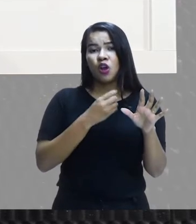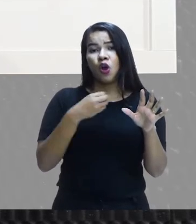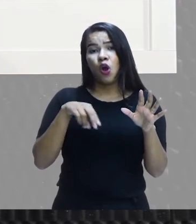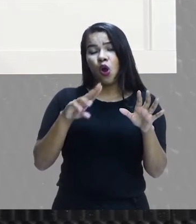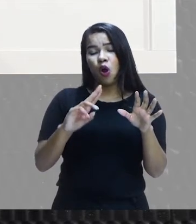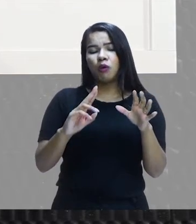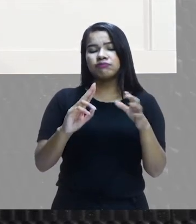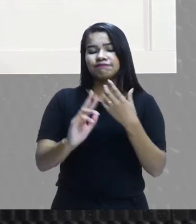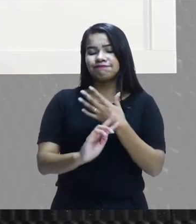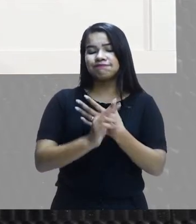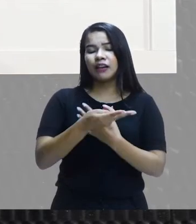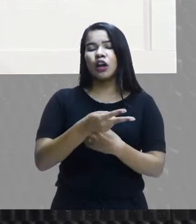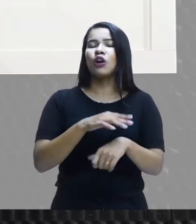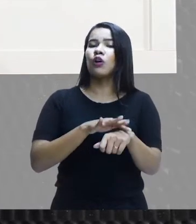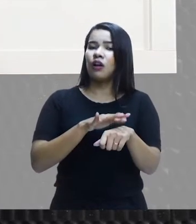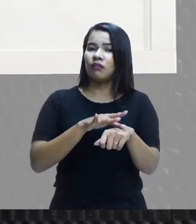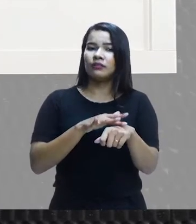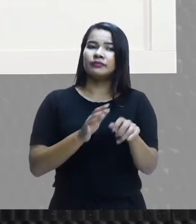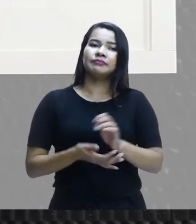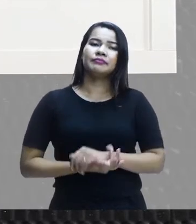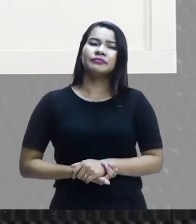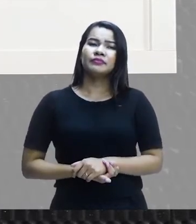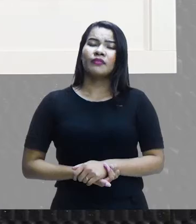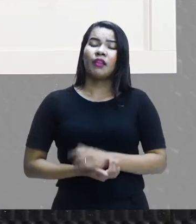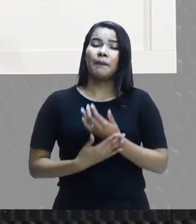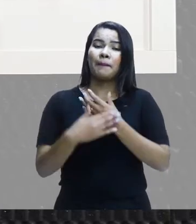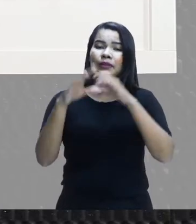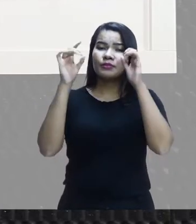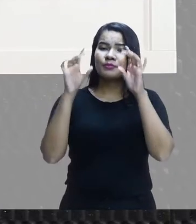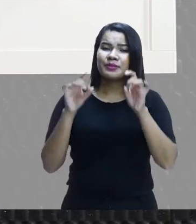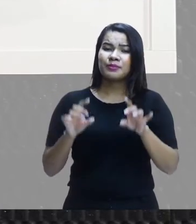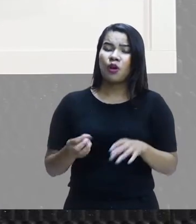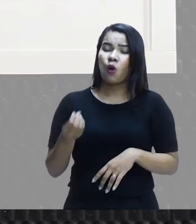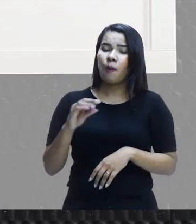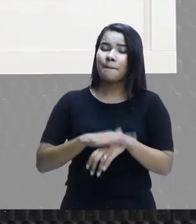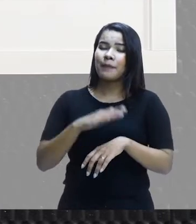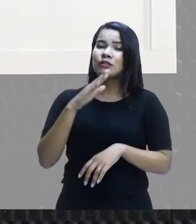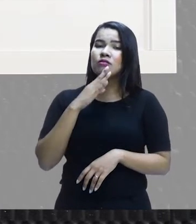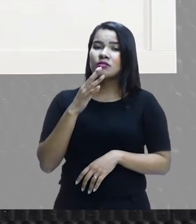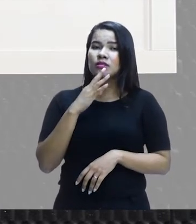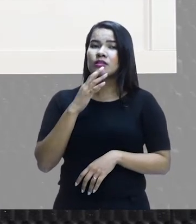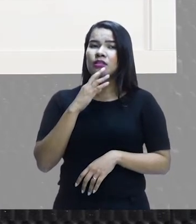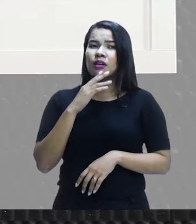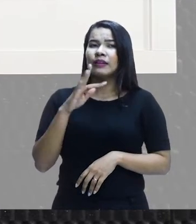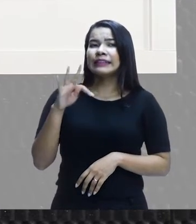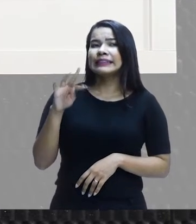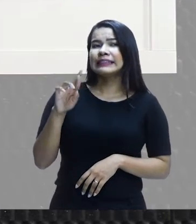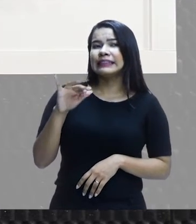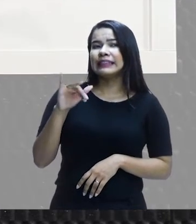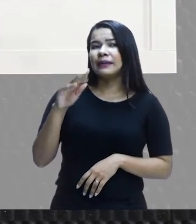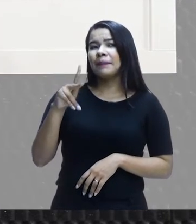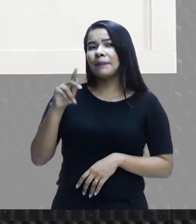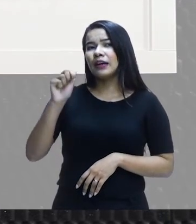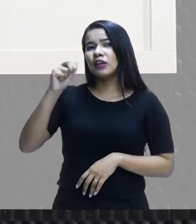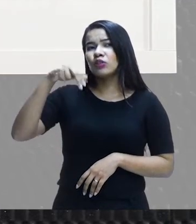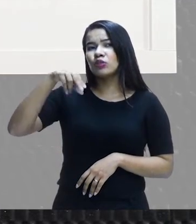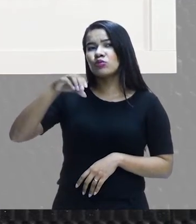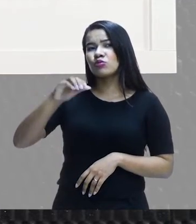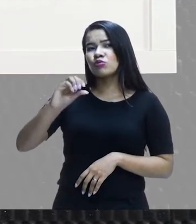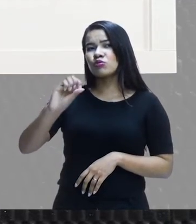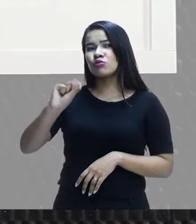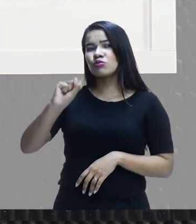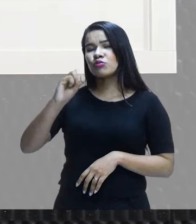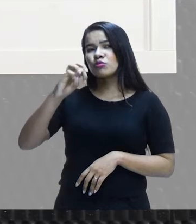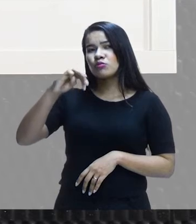causadores de doença, as chamadas protozoárias. E um dos principais, um dos mais conhecidos, é o Trypanosoma cruzi.